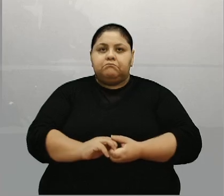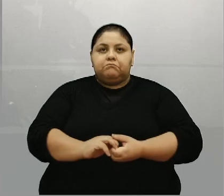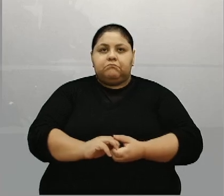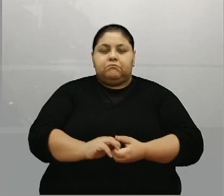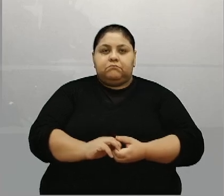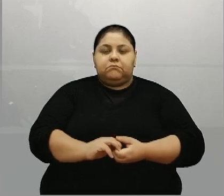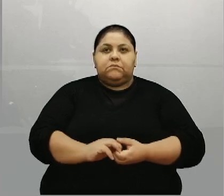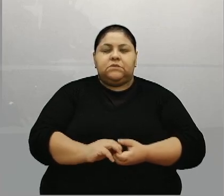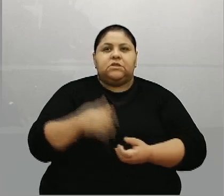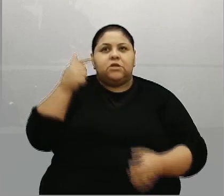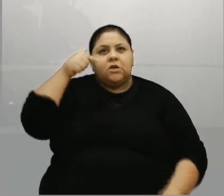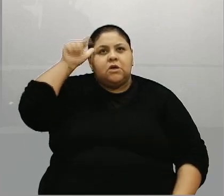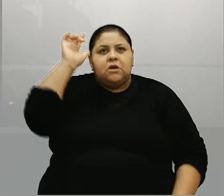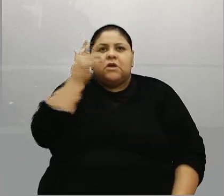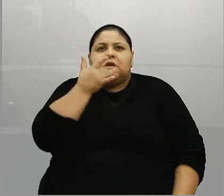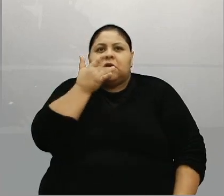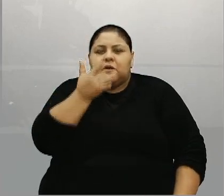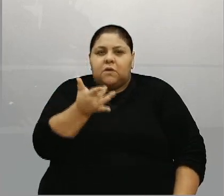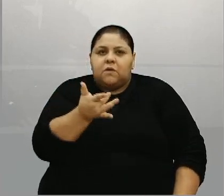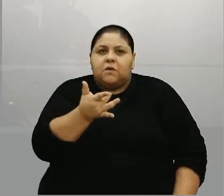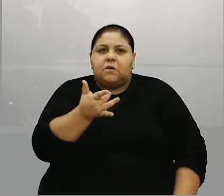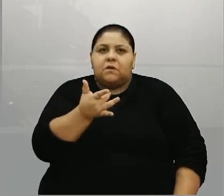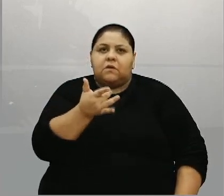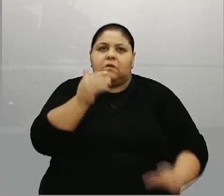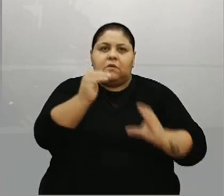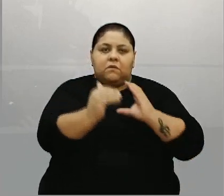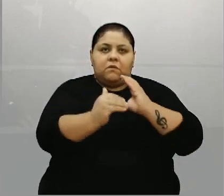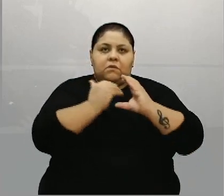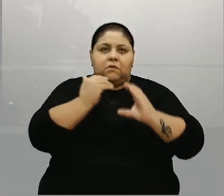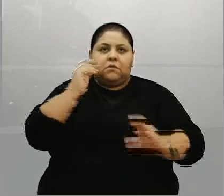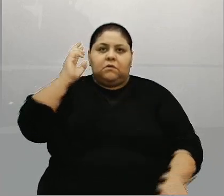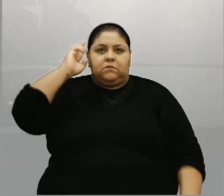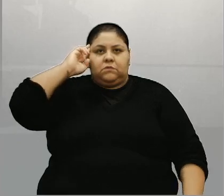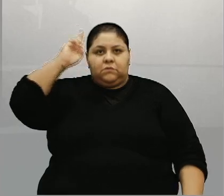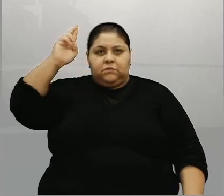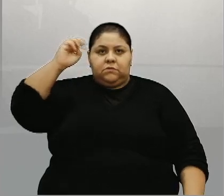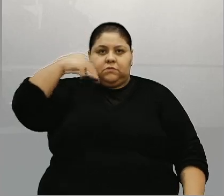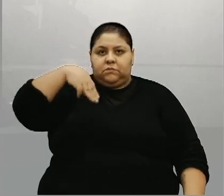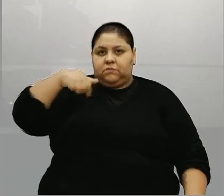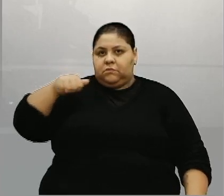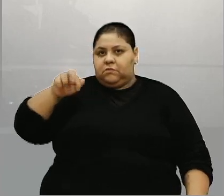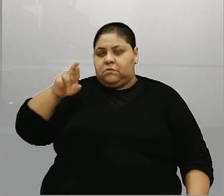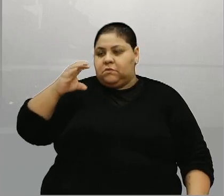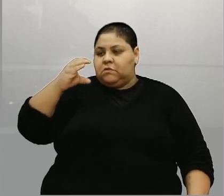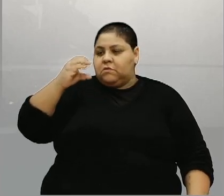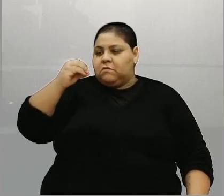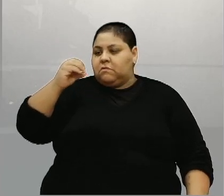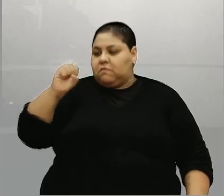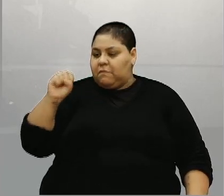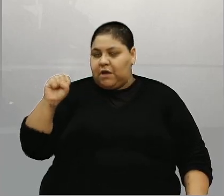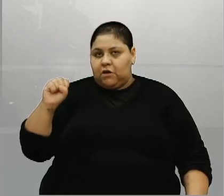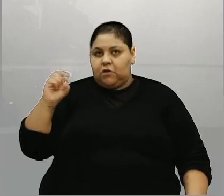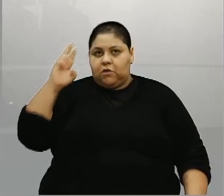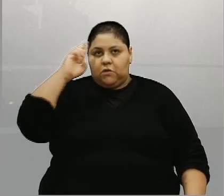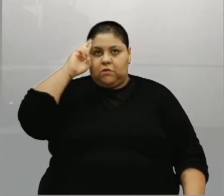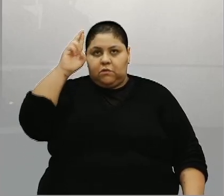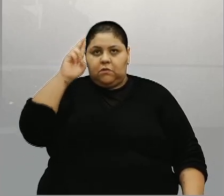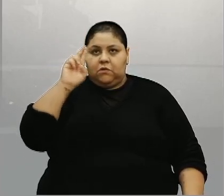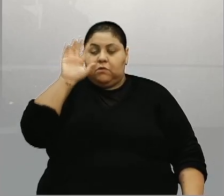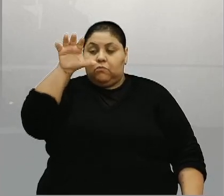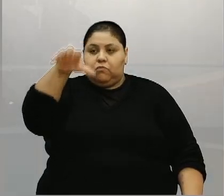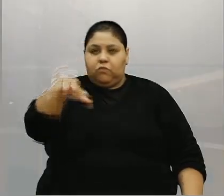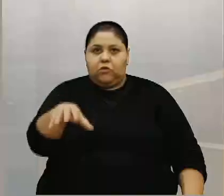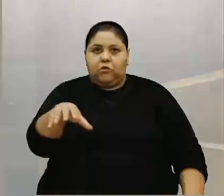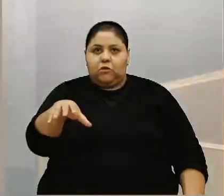à tarde eu recebi do diretor Marcos Oliveira, diretor desse setor